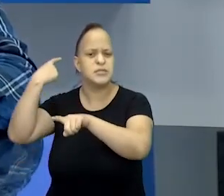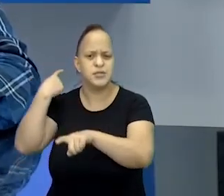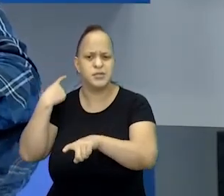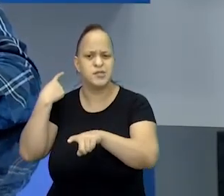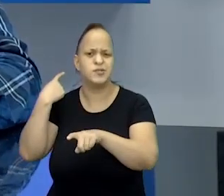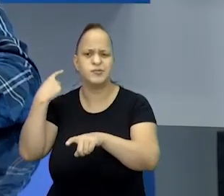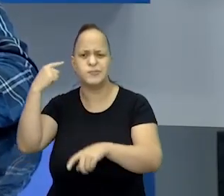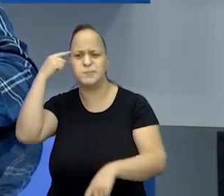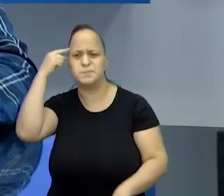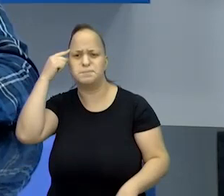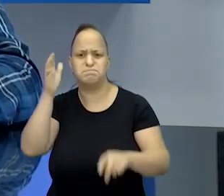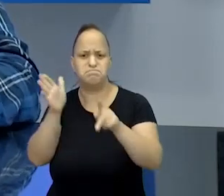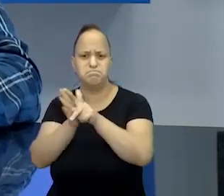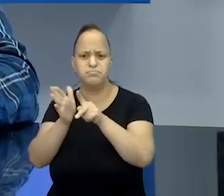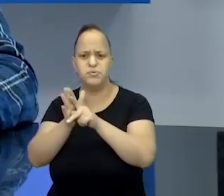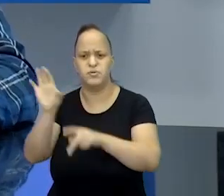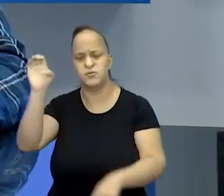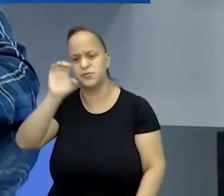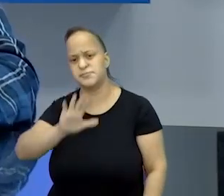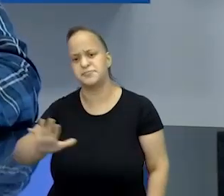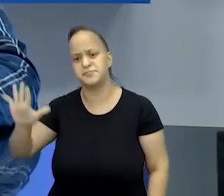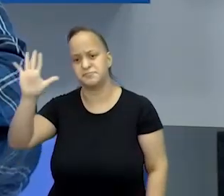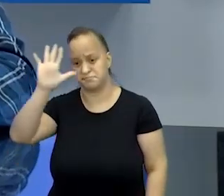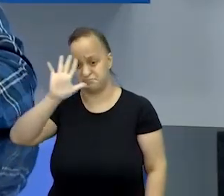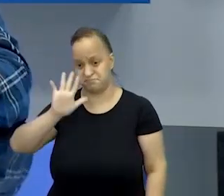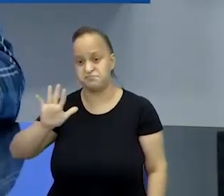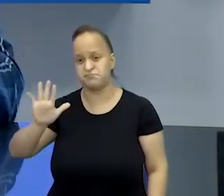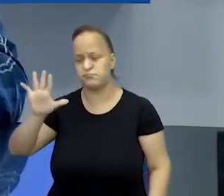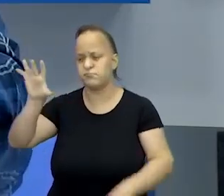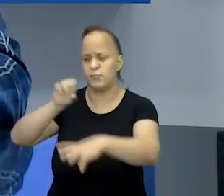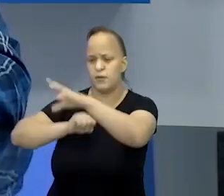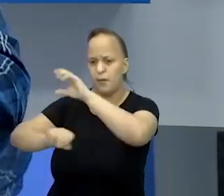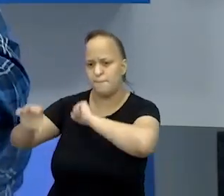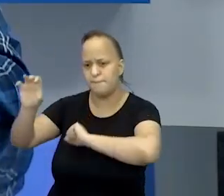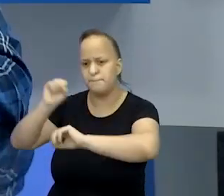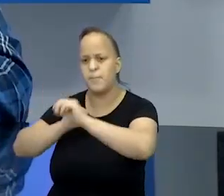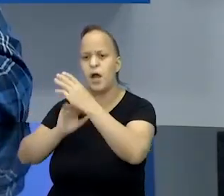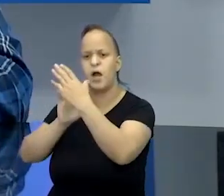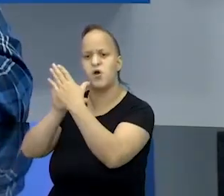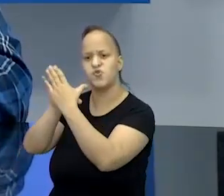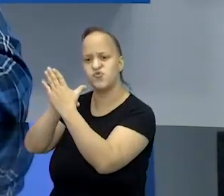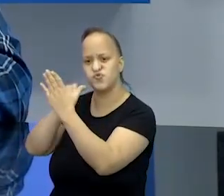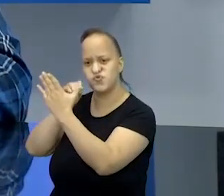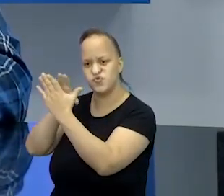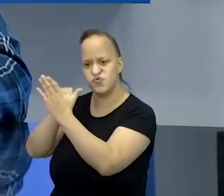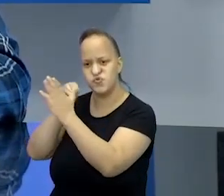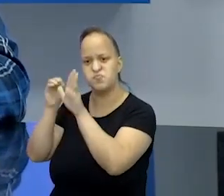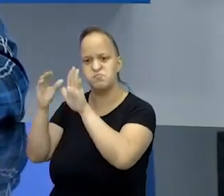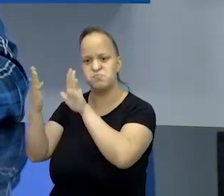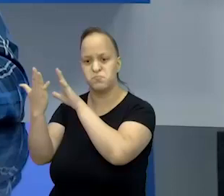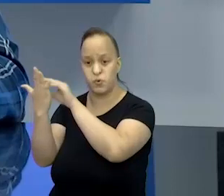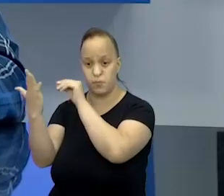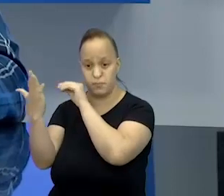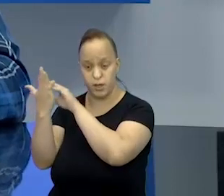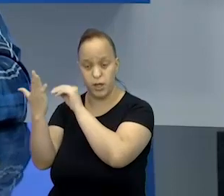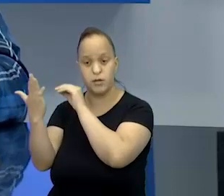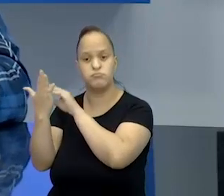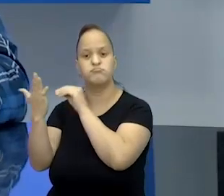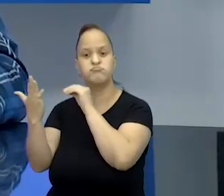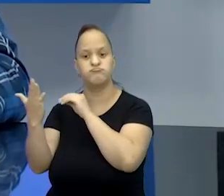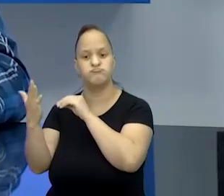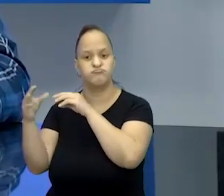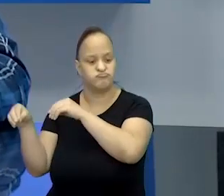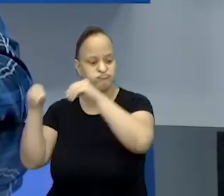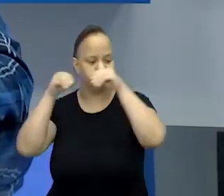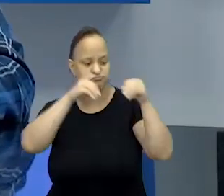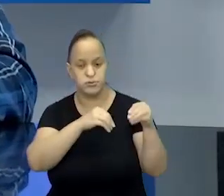europeus, aquela ideia de você construir baseado na Europa, também veio para o modelo de São Paulo e as construções começaram a